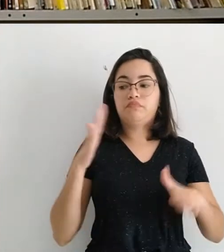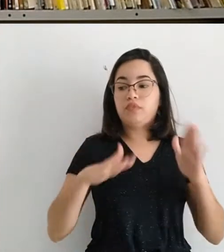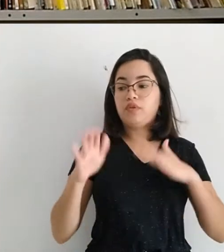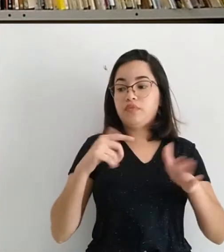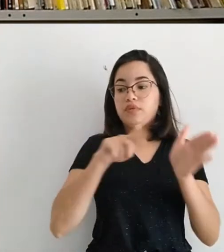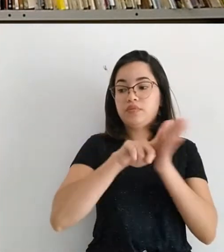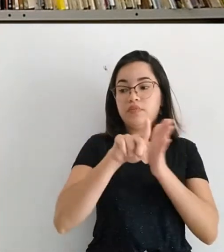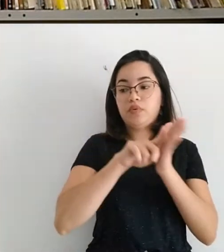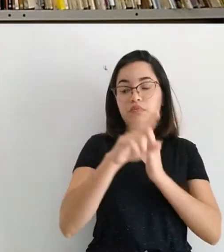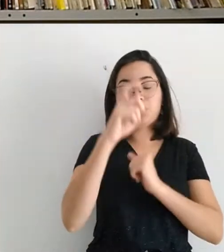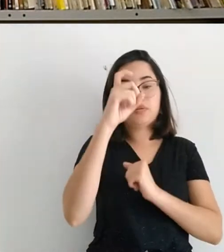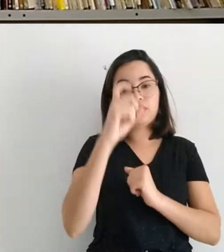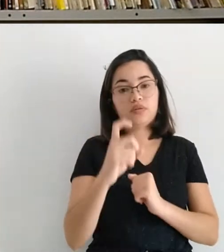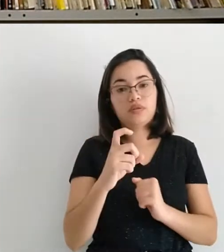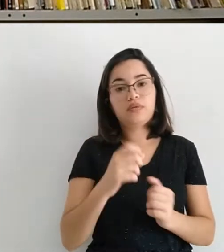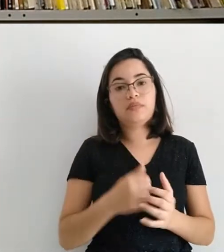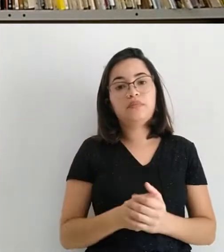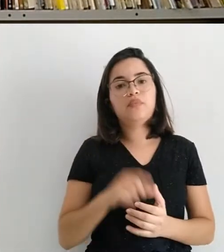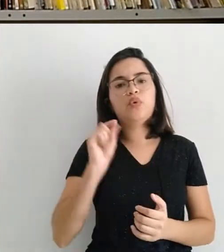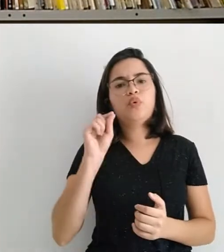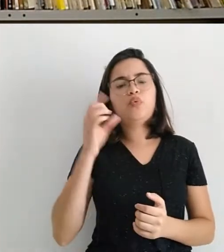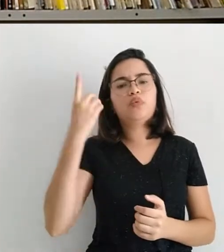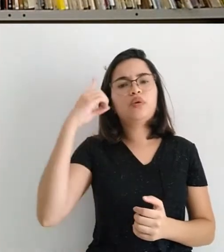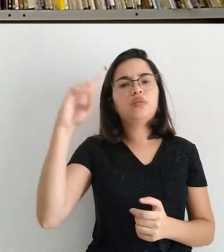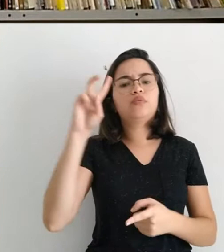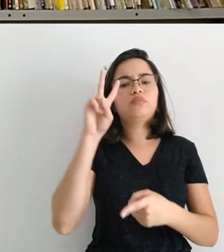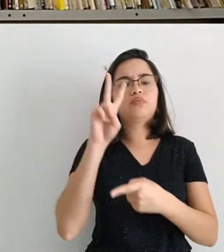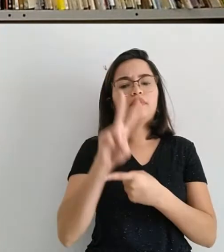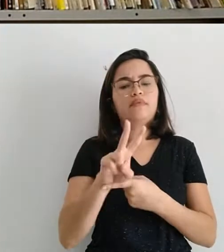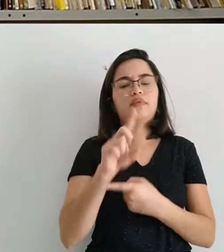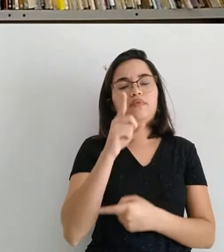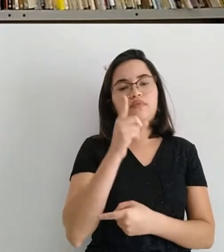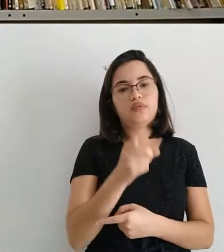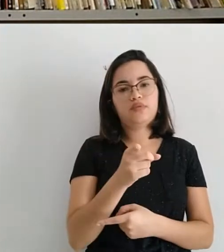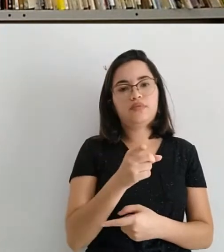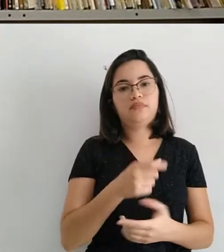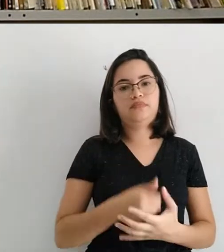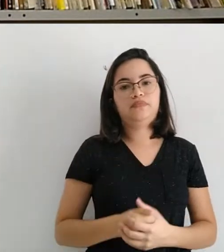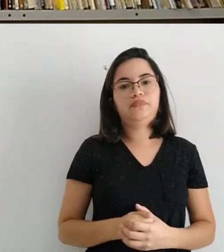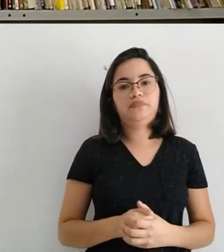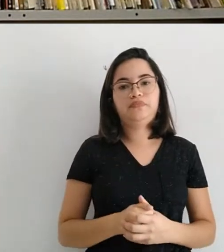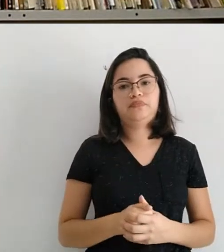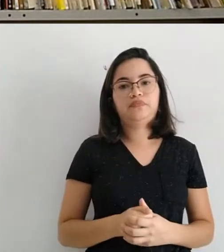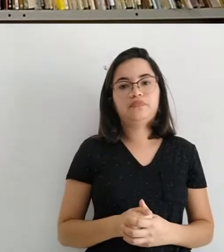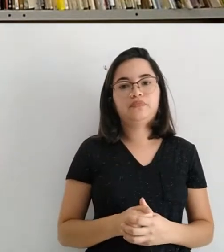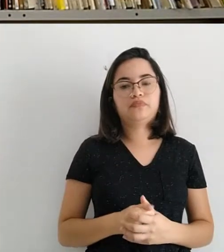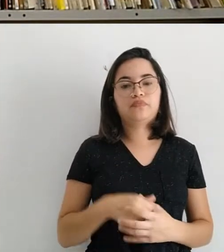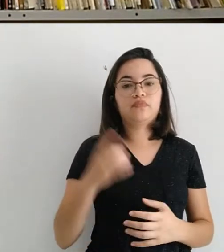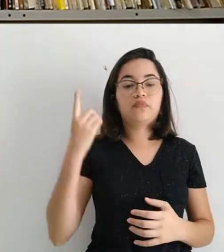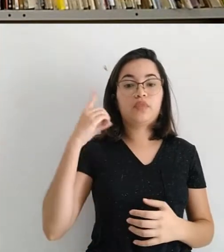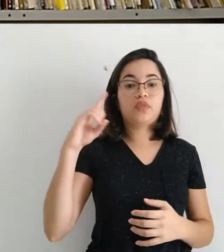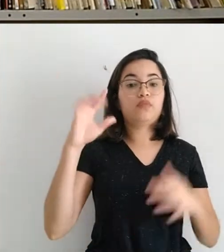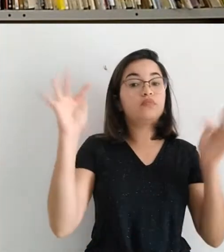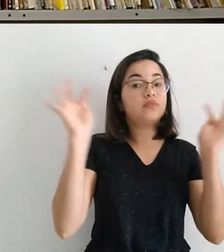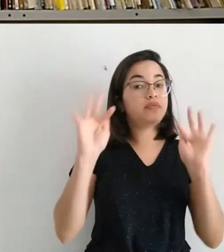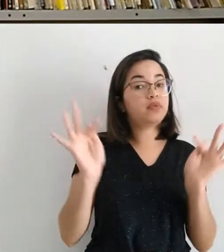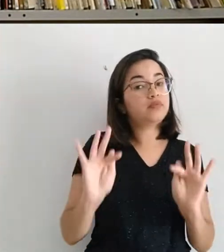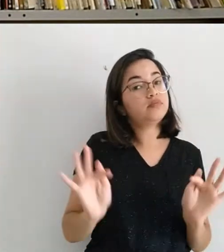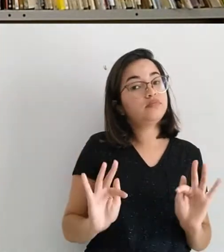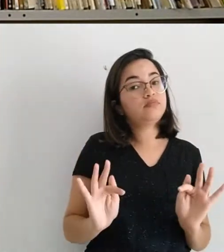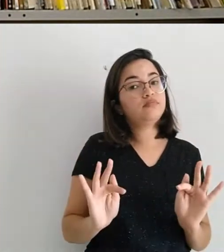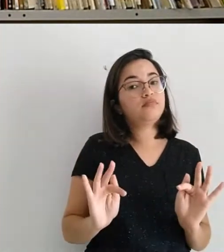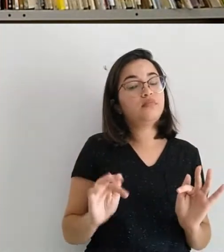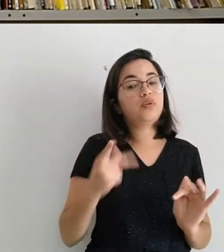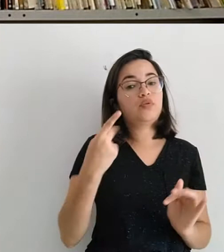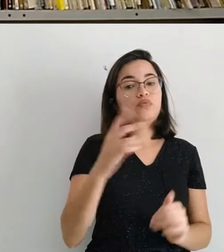a pergunta seria: o que Deus está vendo em você? Deus está